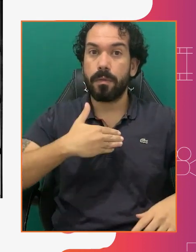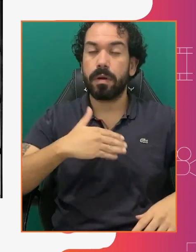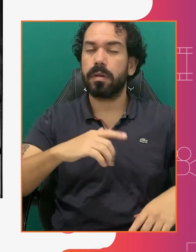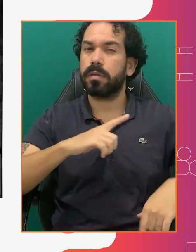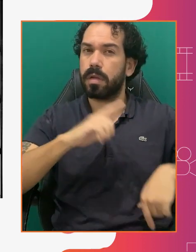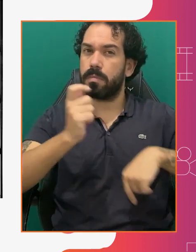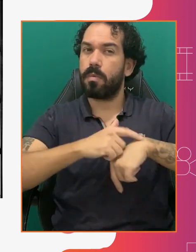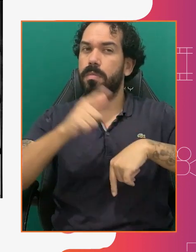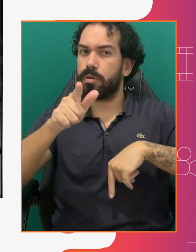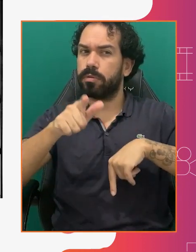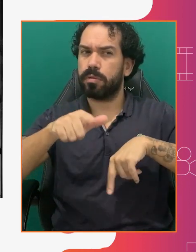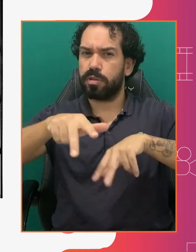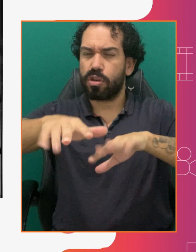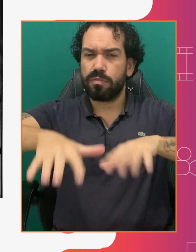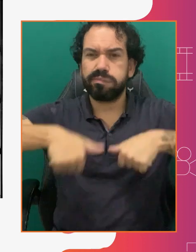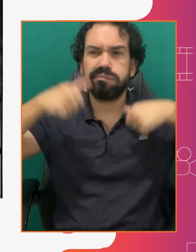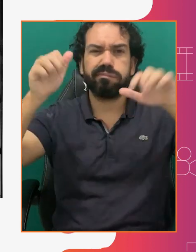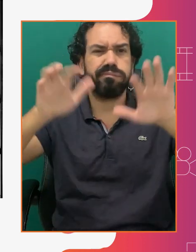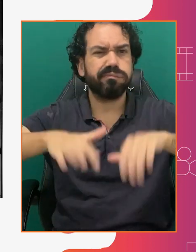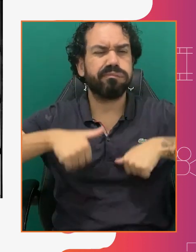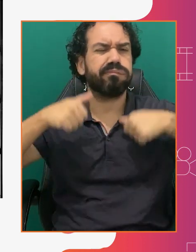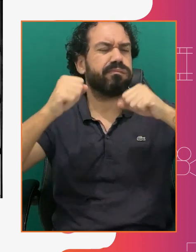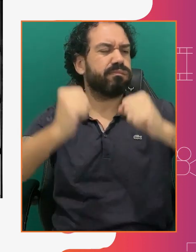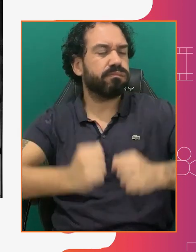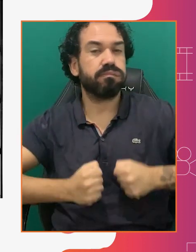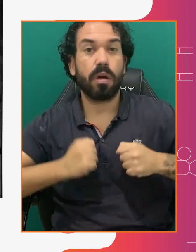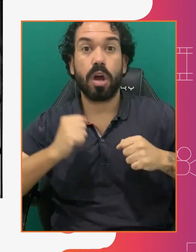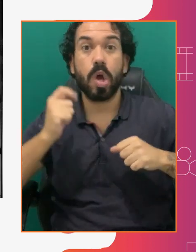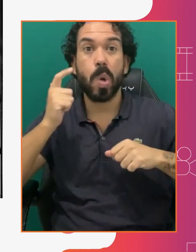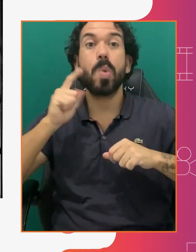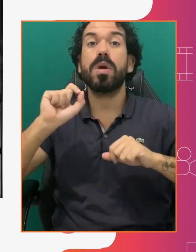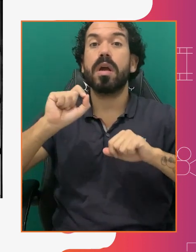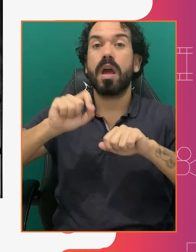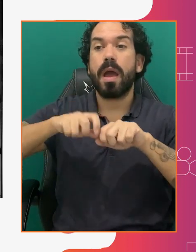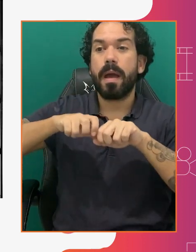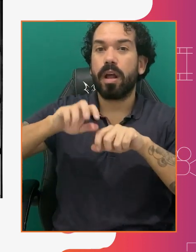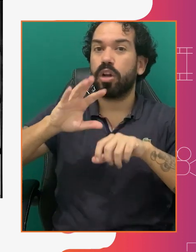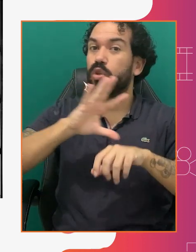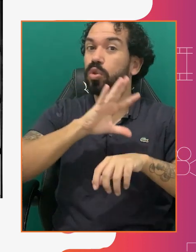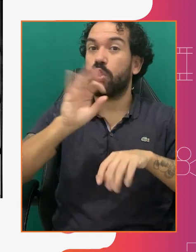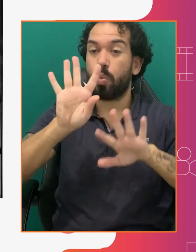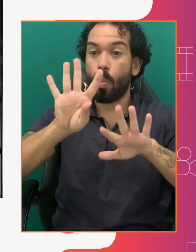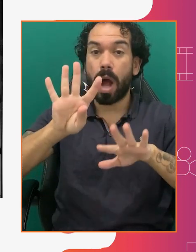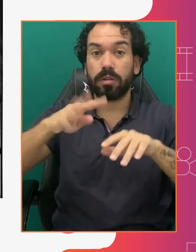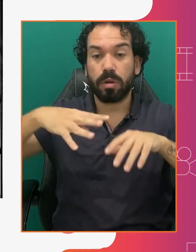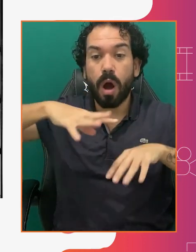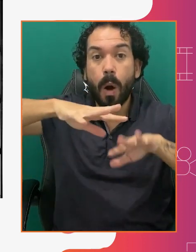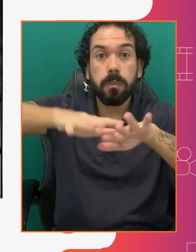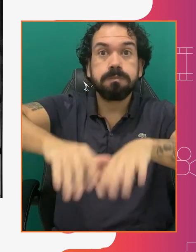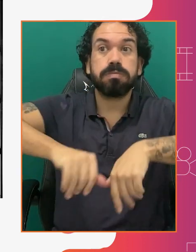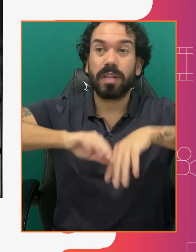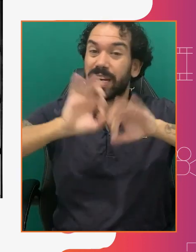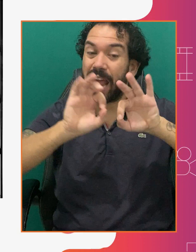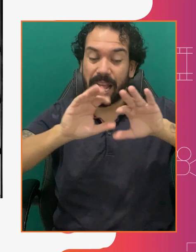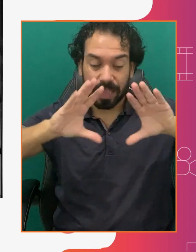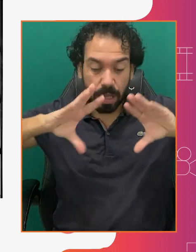num certo momento da corrida, o animal ficava com todas as patas fora do chão, e isso foi um